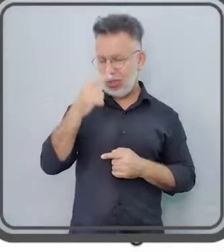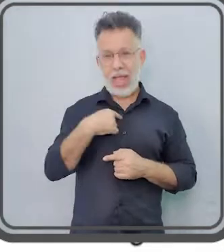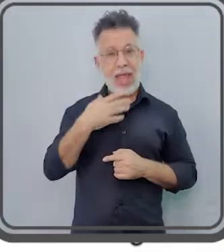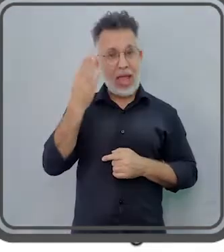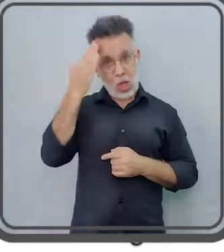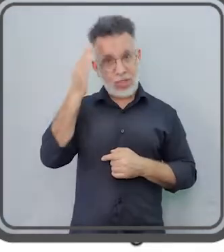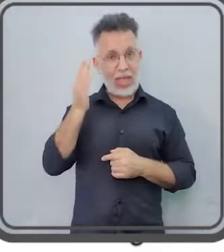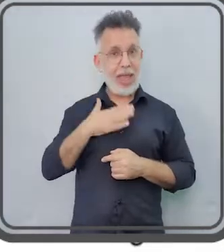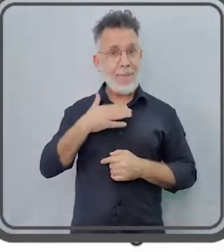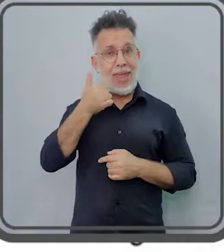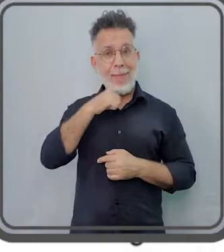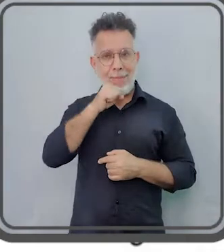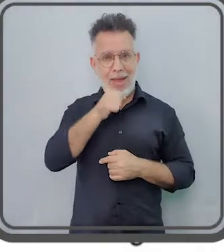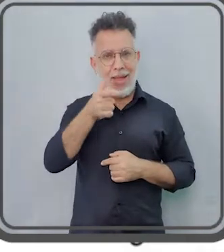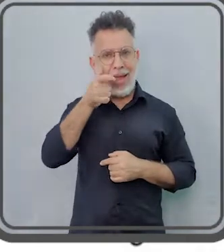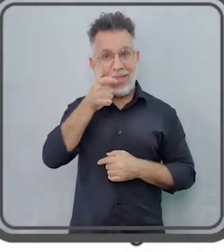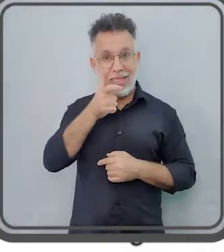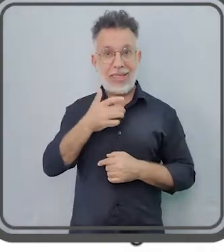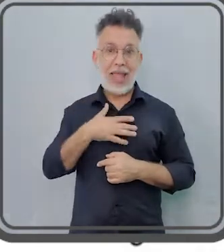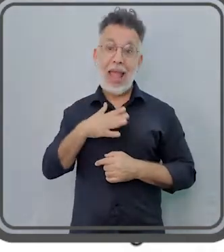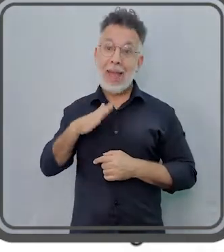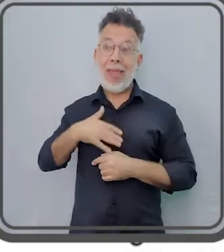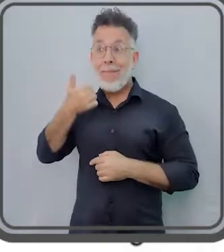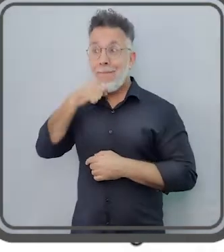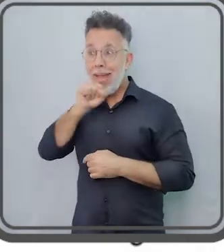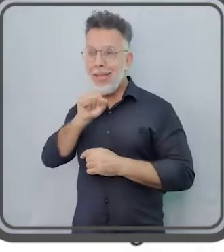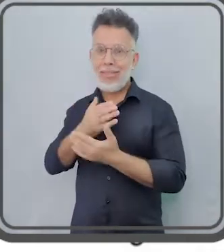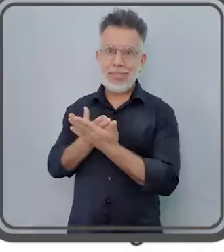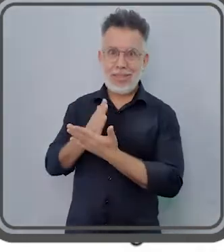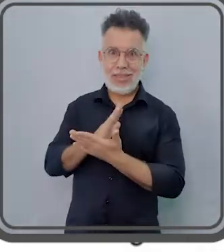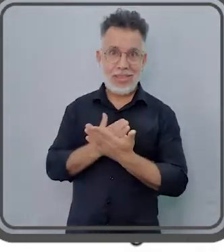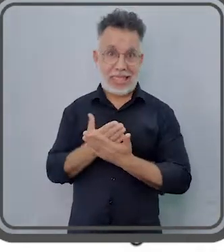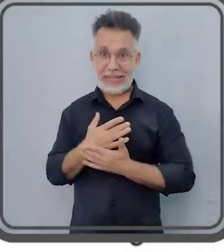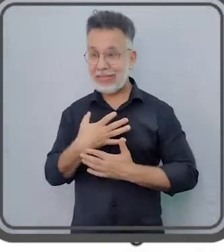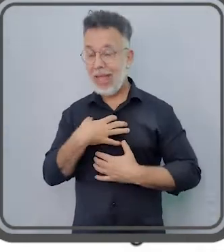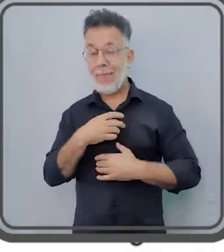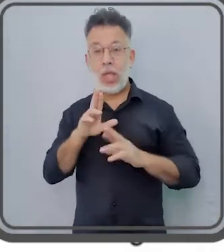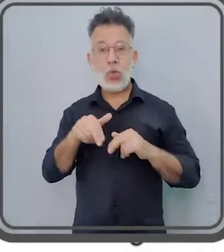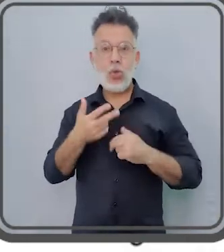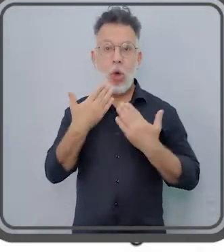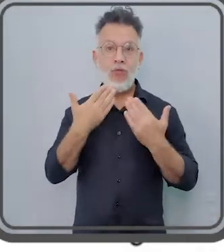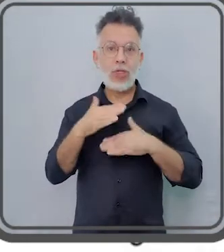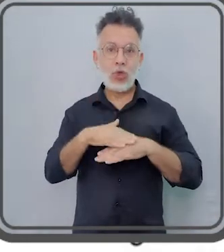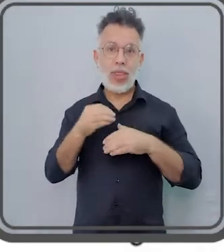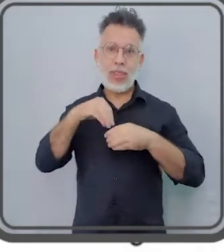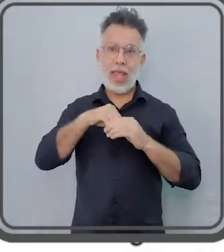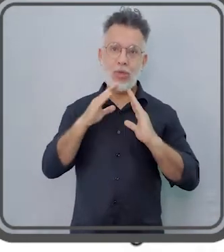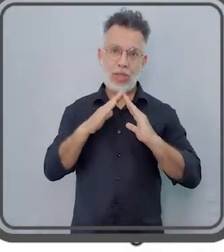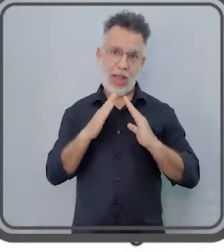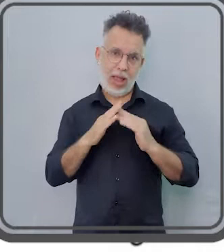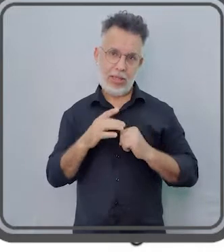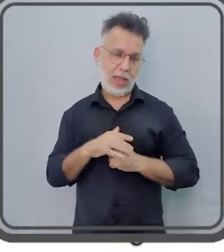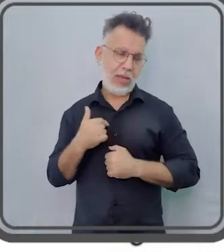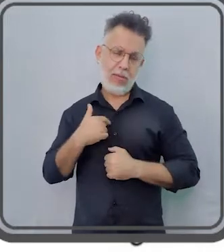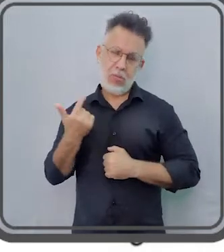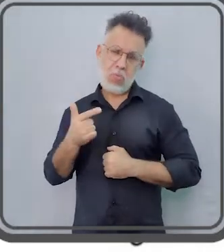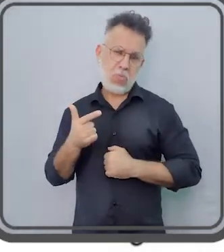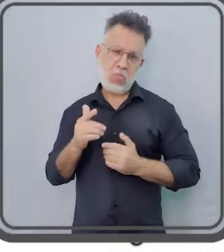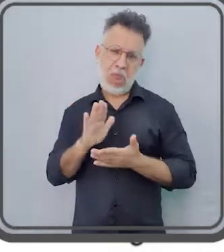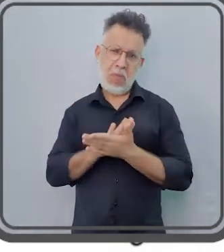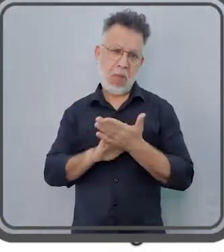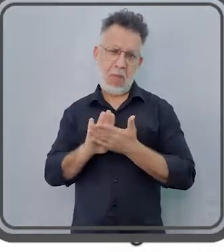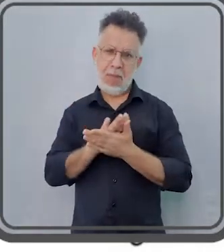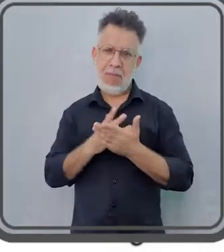ela está desconfortável. A gente nunca falou sobre essas coisas dentro de casa. E eu não tenho o menor problema em falar sobre isso em qualquer